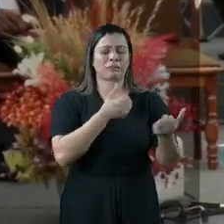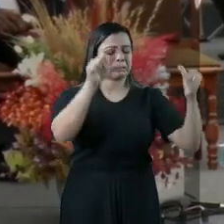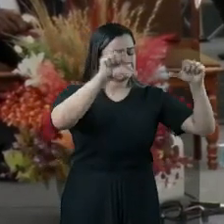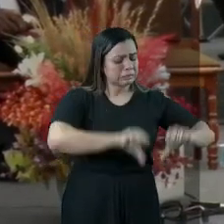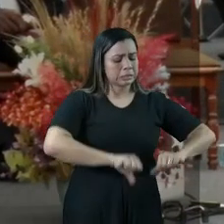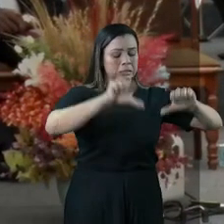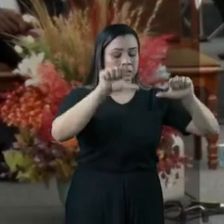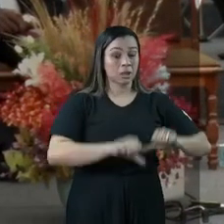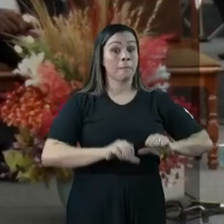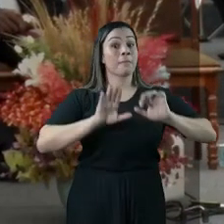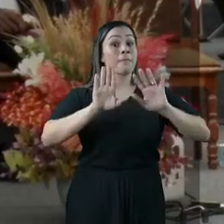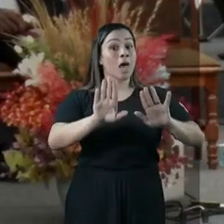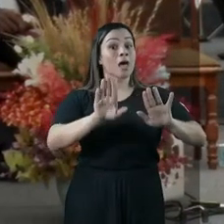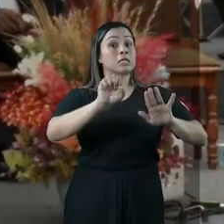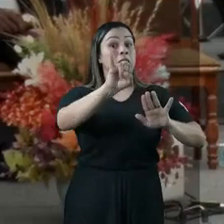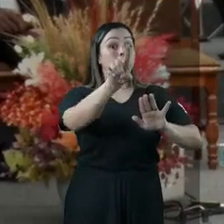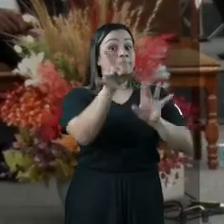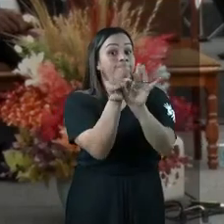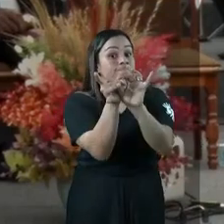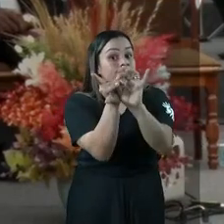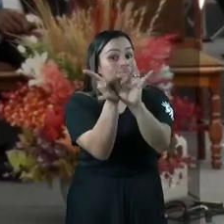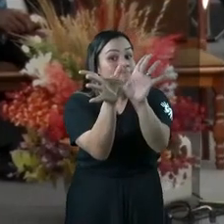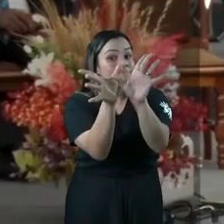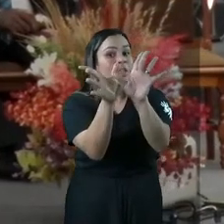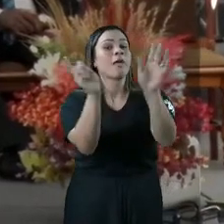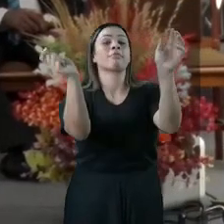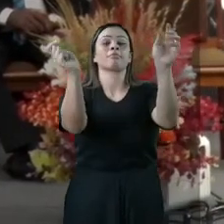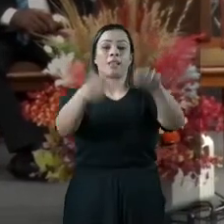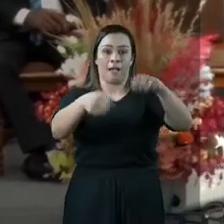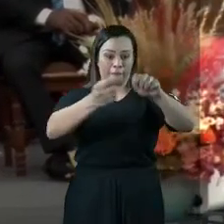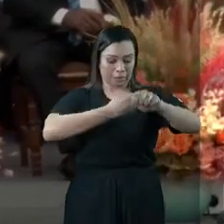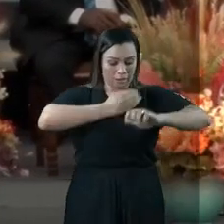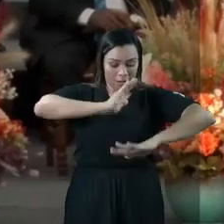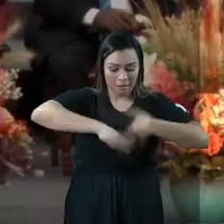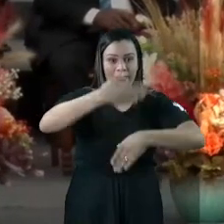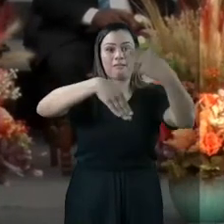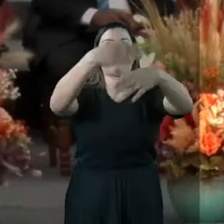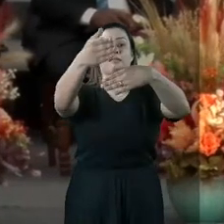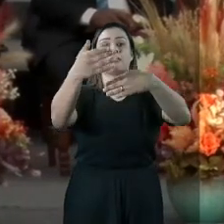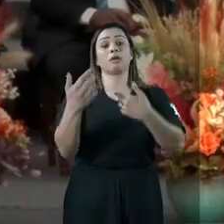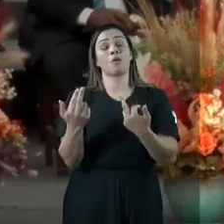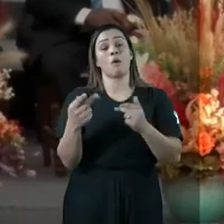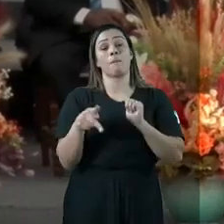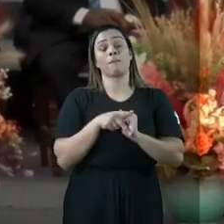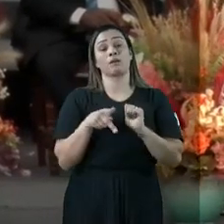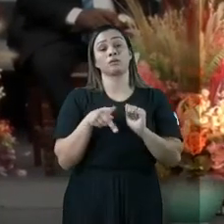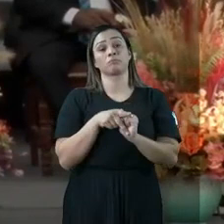espírito, na primeira pregação, serão quase 3 mil almas.